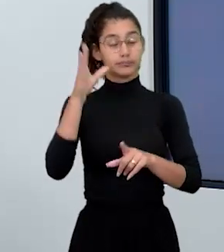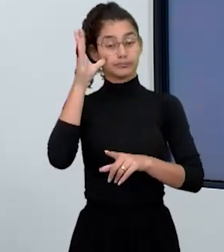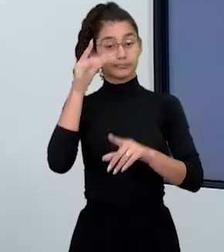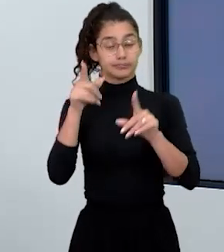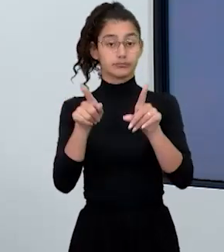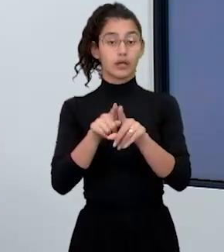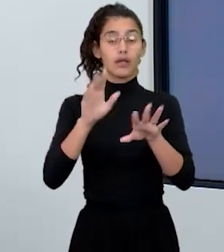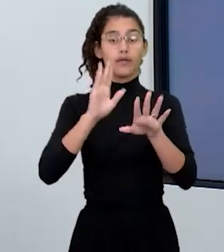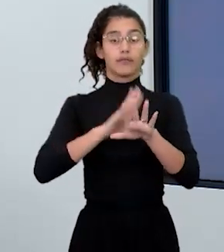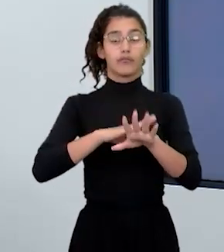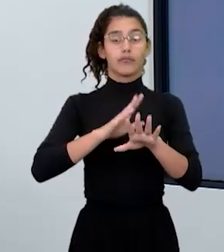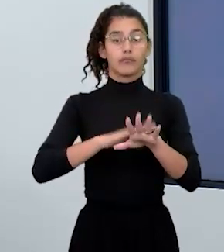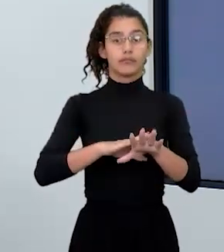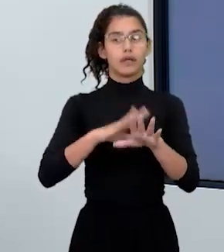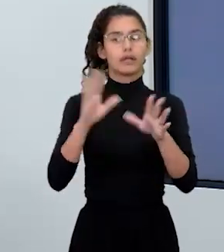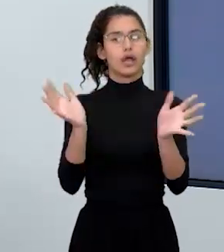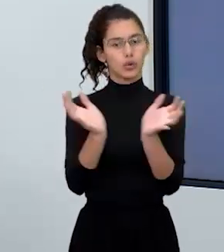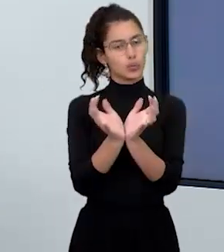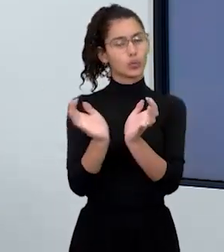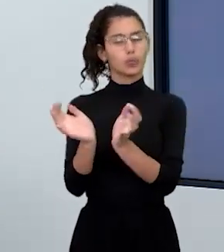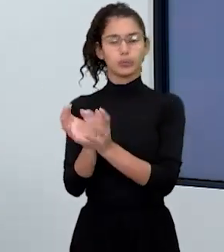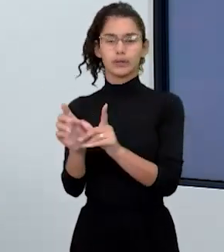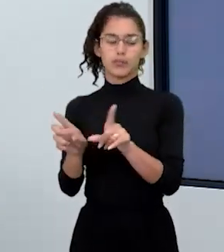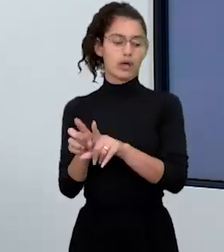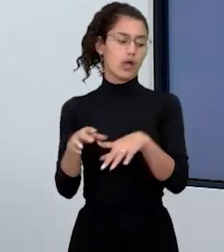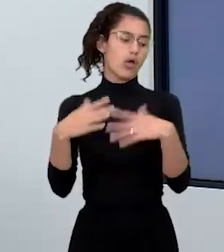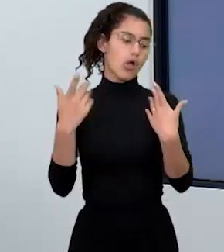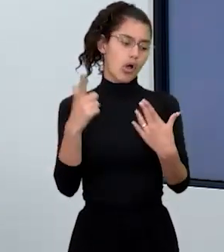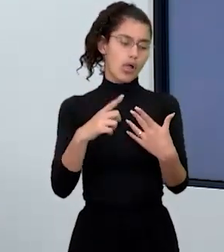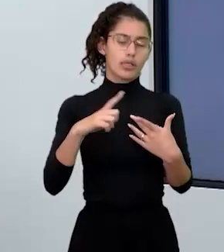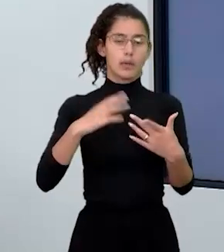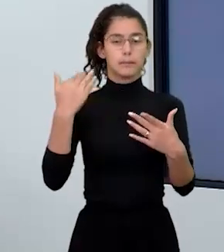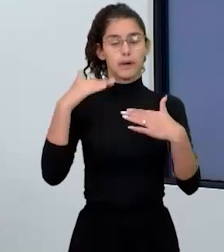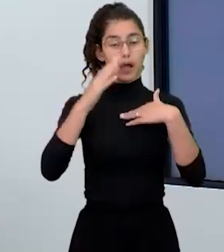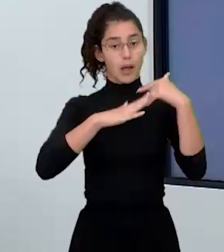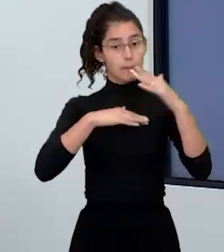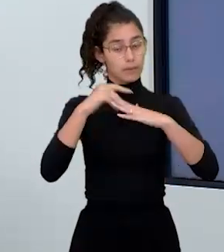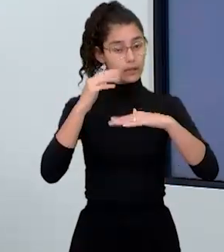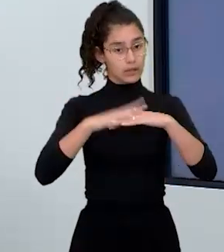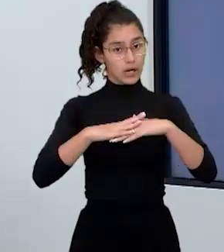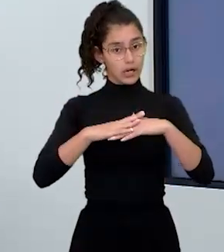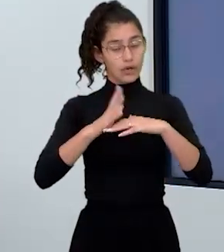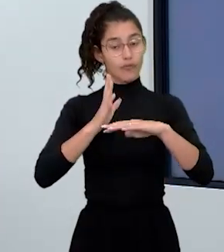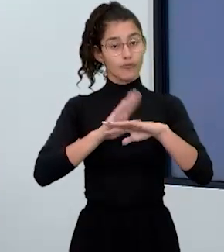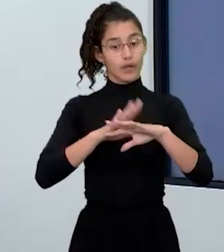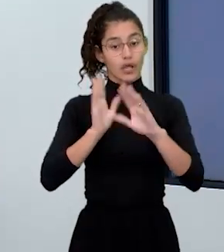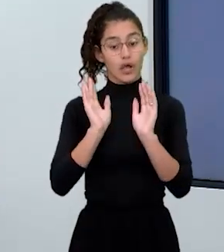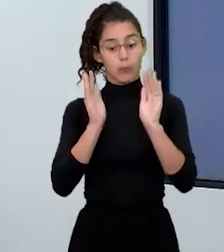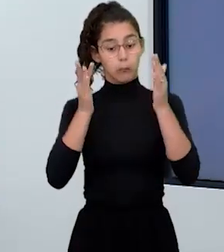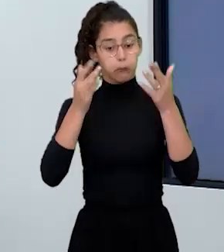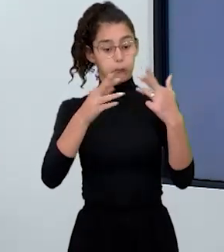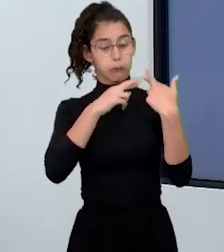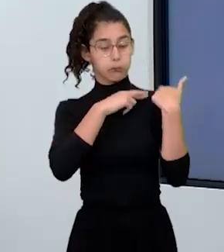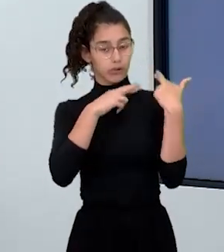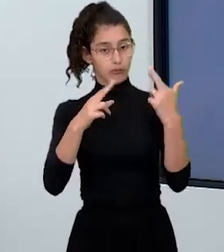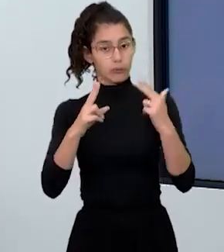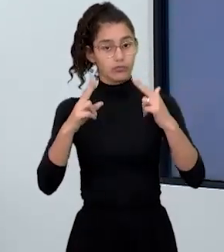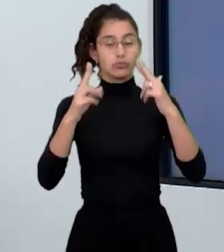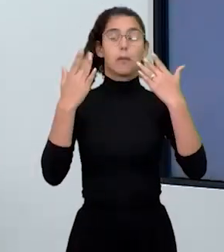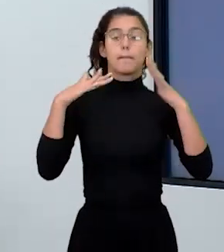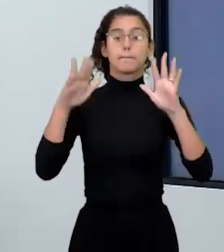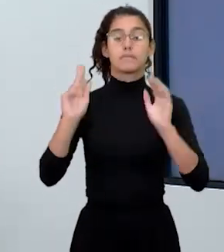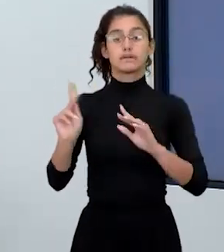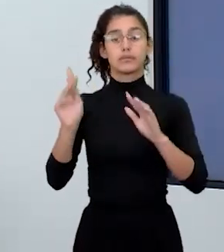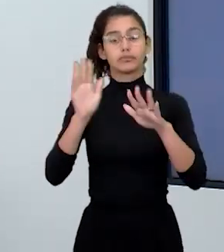aí que ela seja feita em conjunto também. É claro que quem tem mais habilidade ficará responsável por essa edição, mas